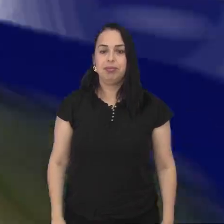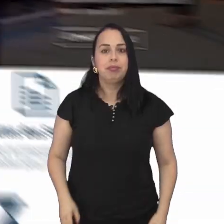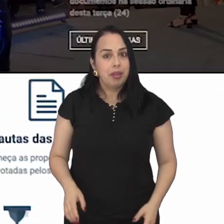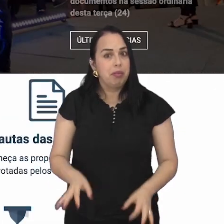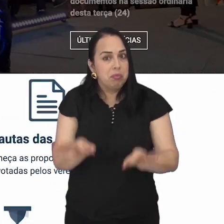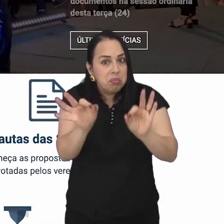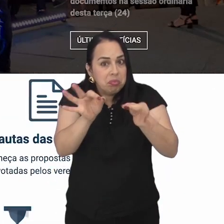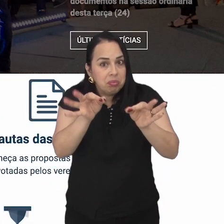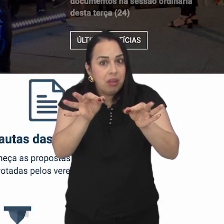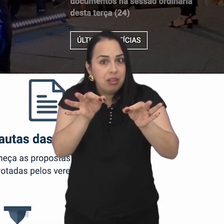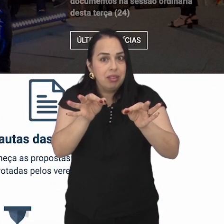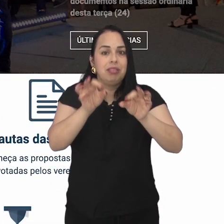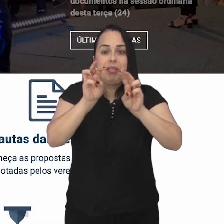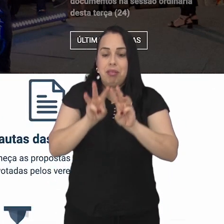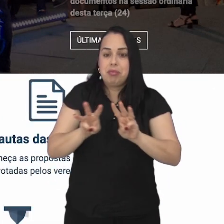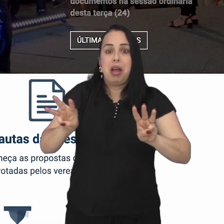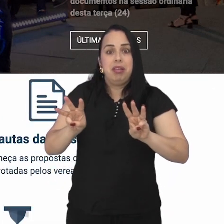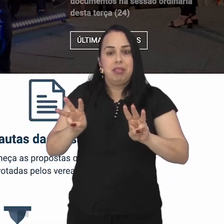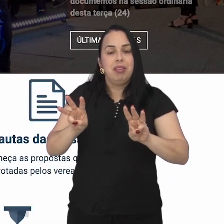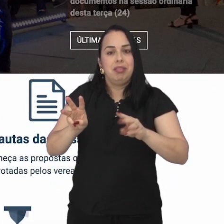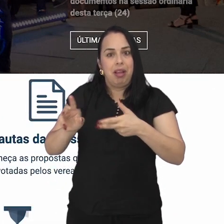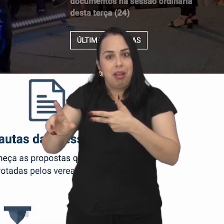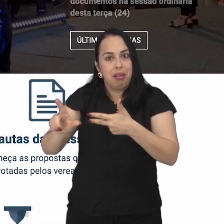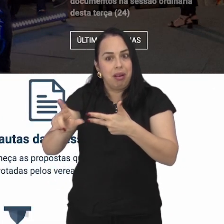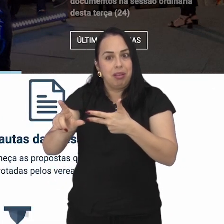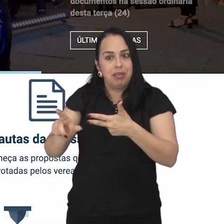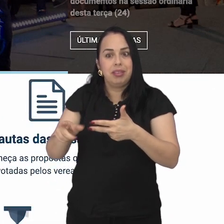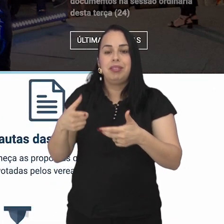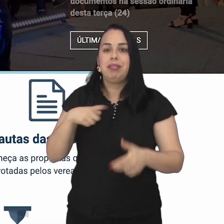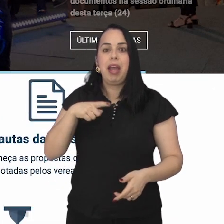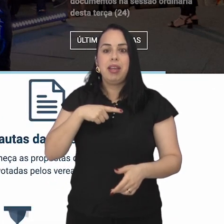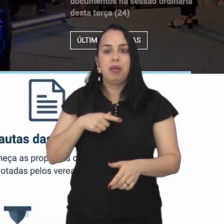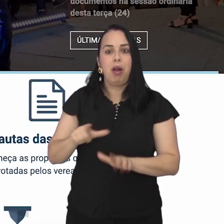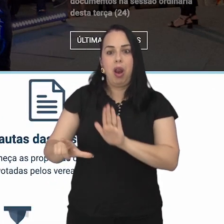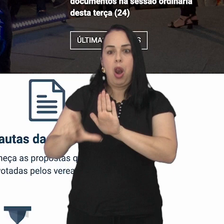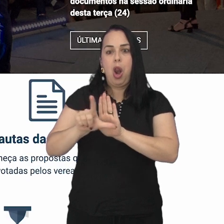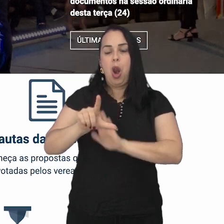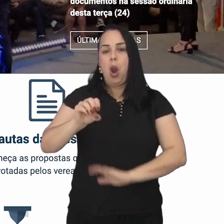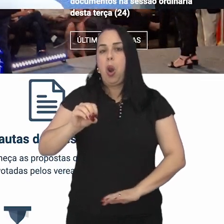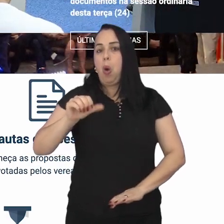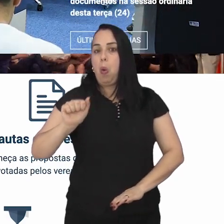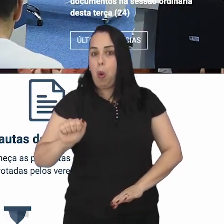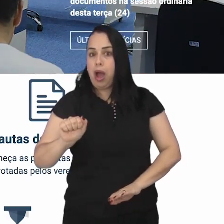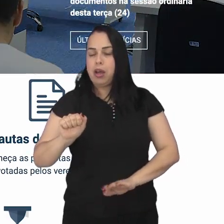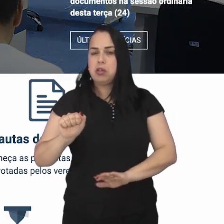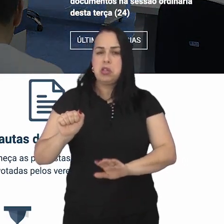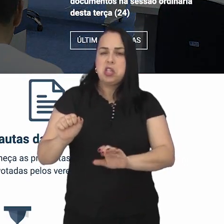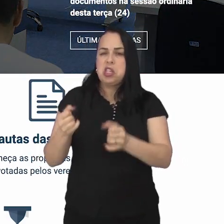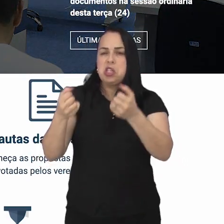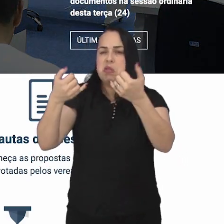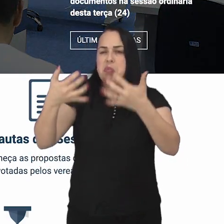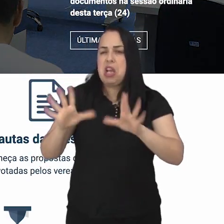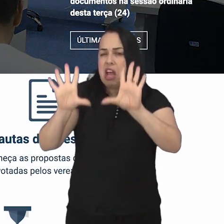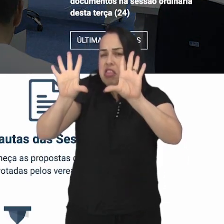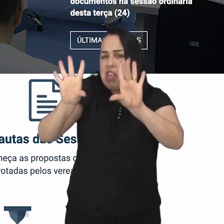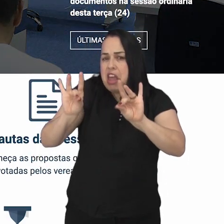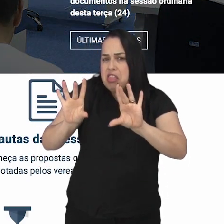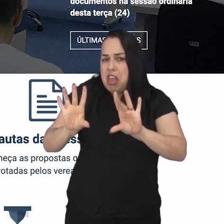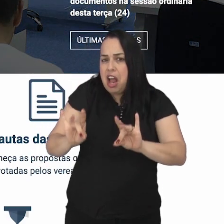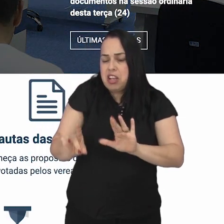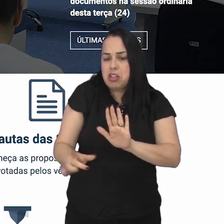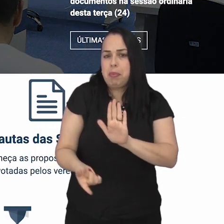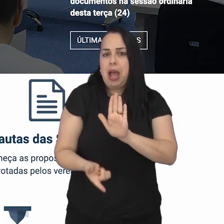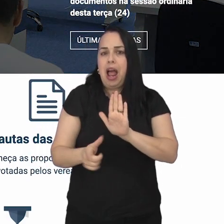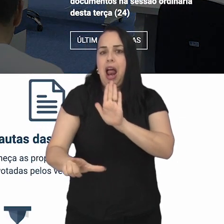câmarasjc.sp.gov.br. Isso mesmo, o portal do Legislativo agora conta com um hot site especial com informações sobre a LOA, a Lei